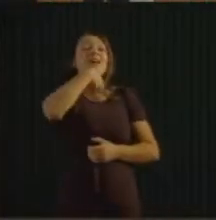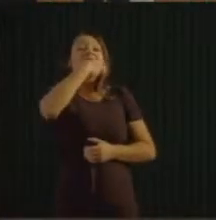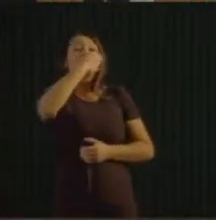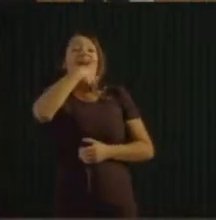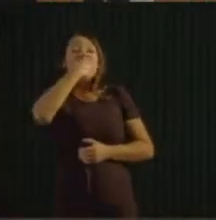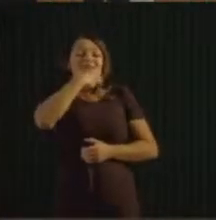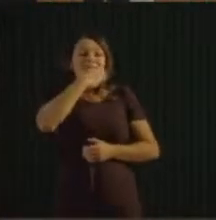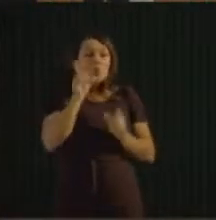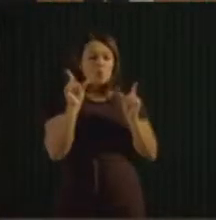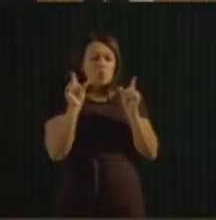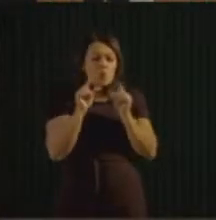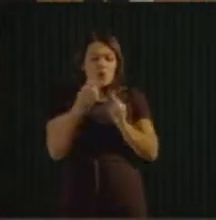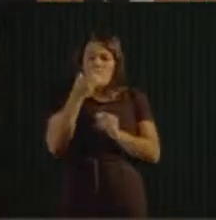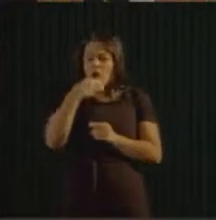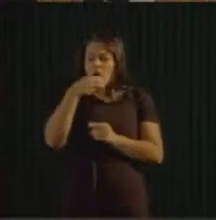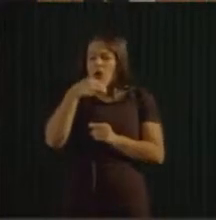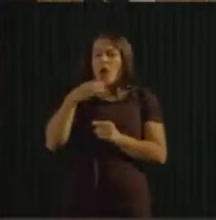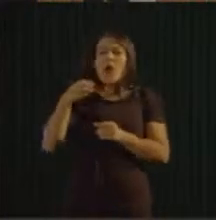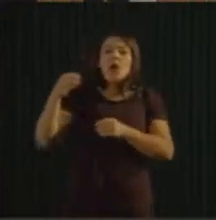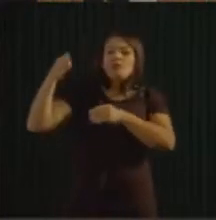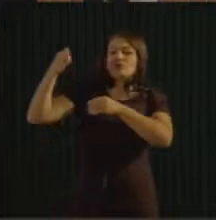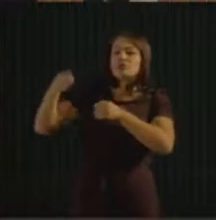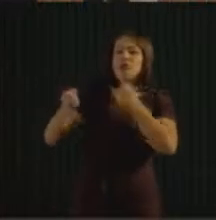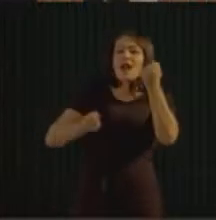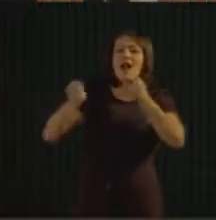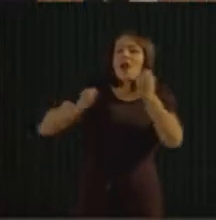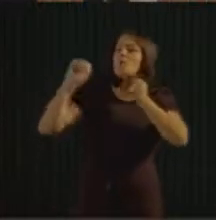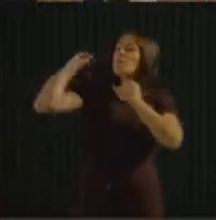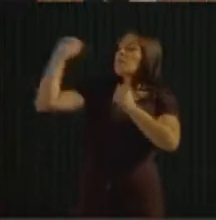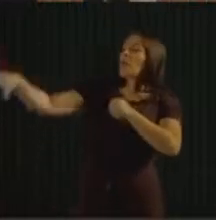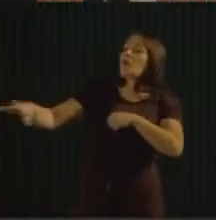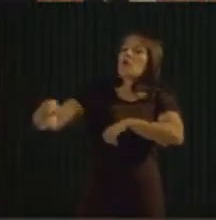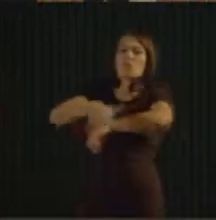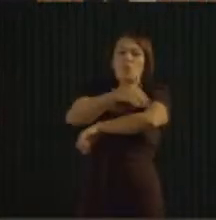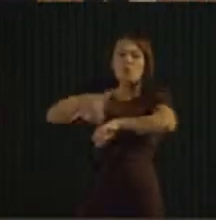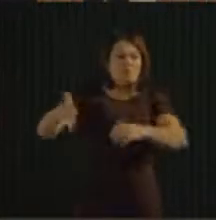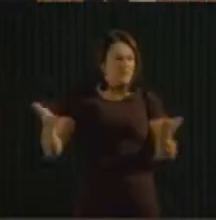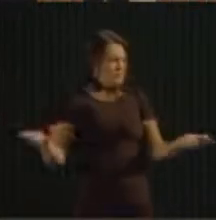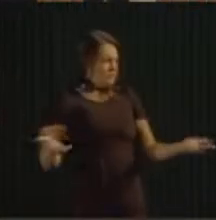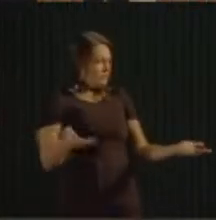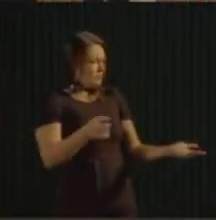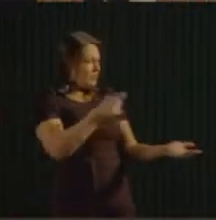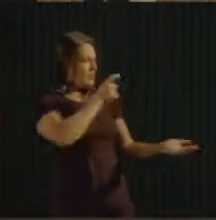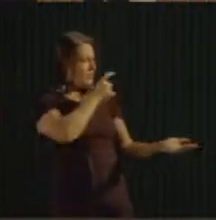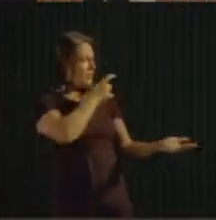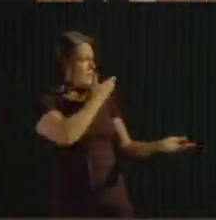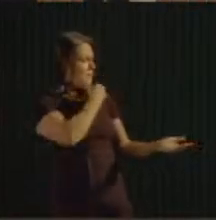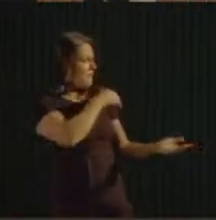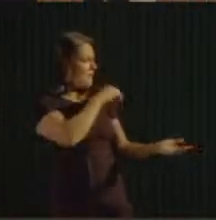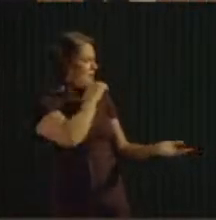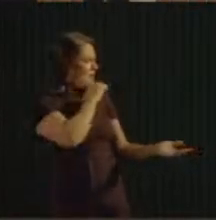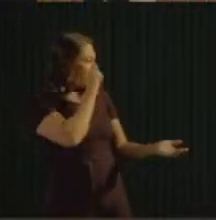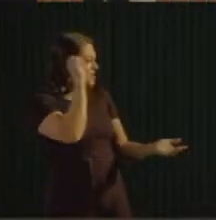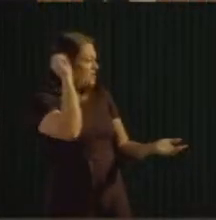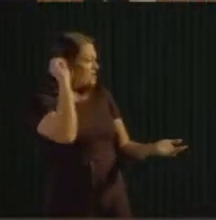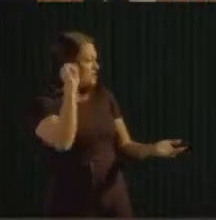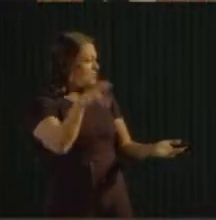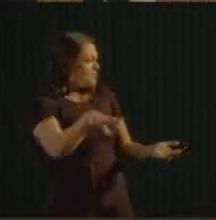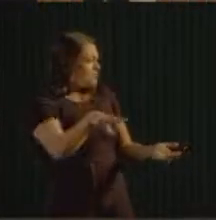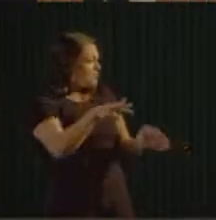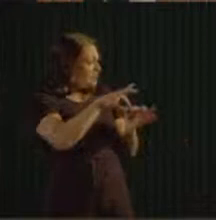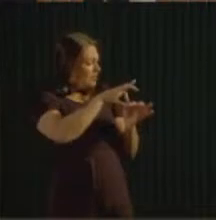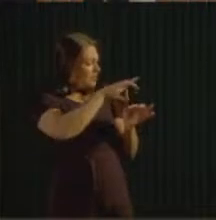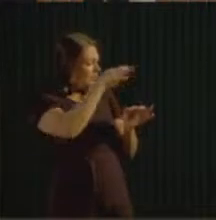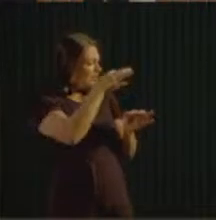e aquele talinho da maçã, eu estava conversando e joguei. E ele me chamou a atenção. Ele falou, pai, você jogou o talinho da maçã.